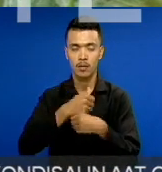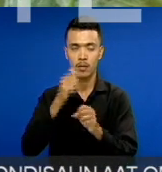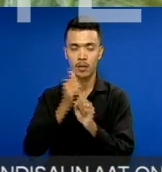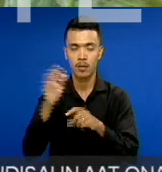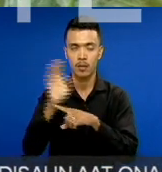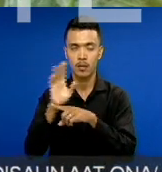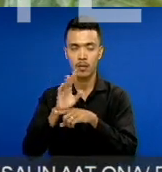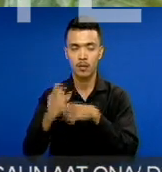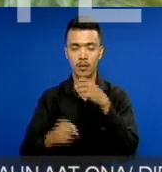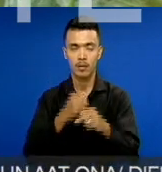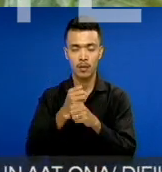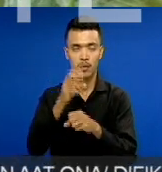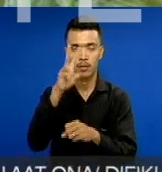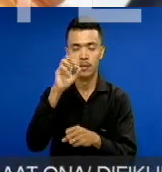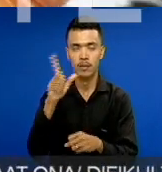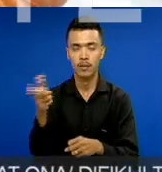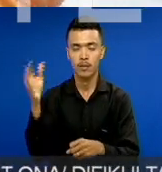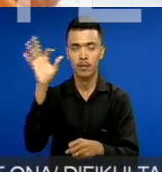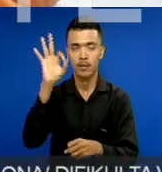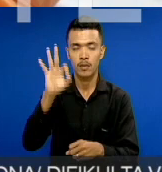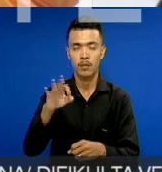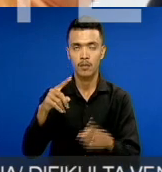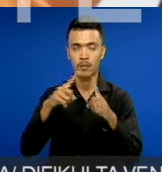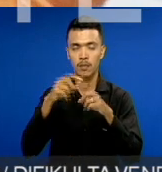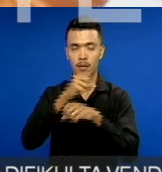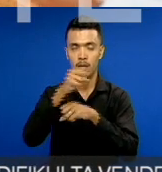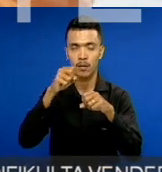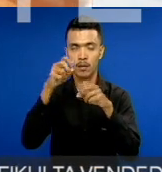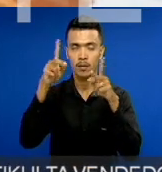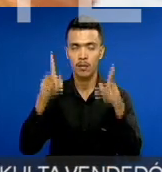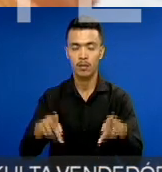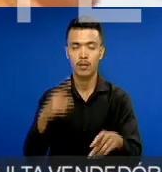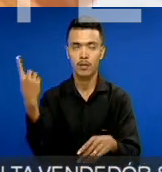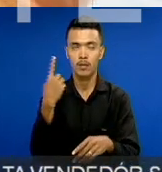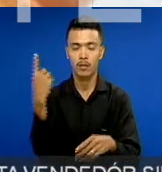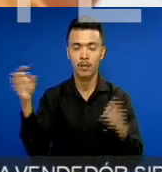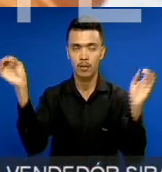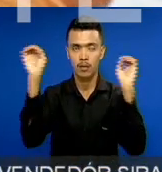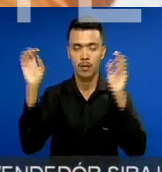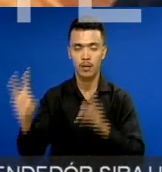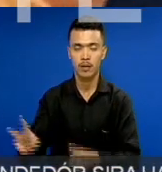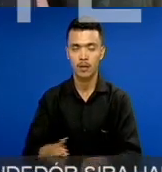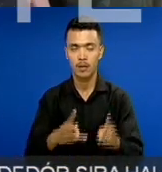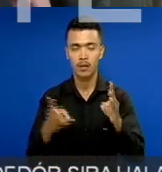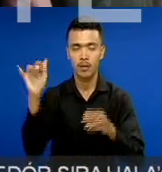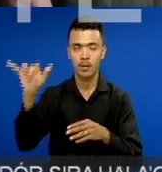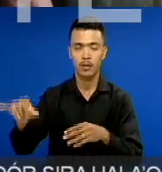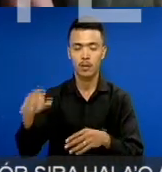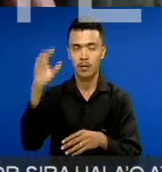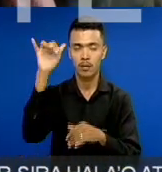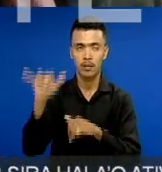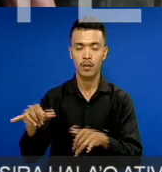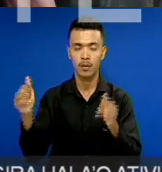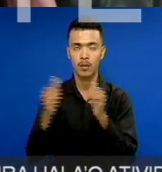negócio desse tinari hunda tosia se nulo recensia, balunsa hela fatin permanente, nula ia dalan seluk basira atu hela nobuka